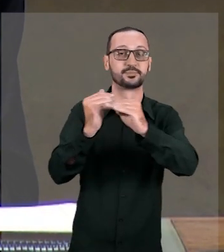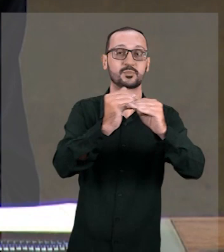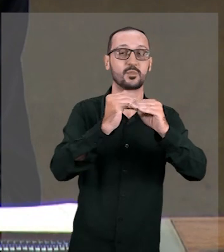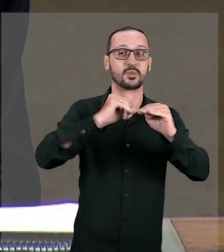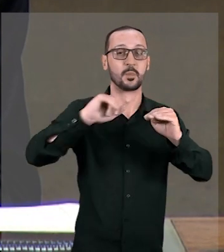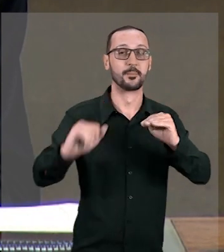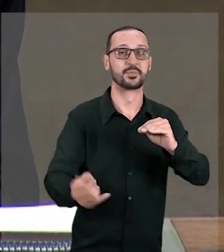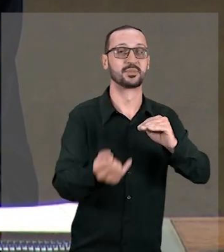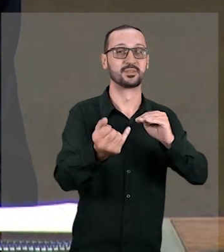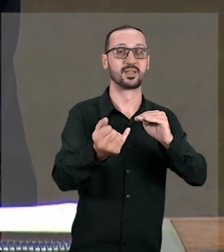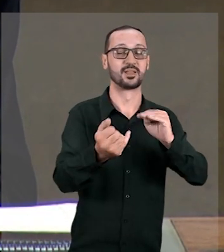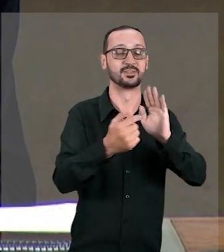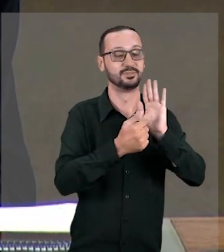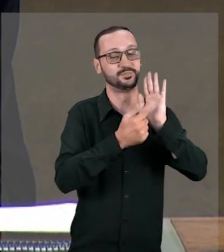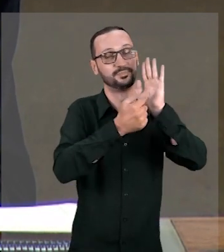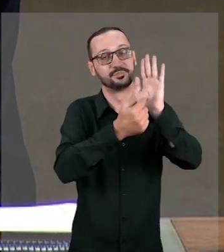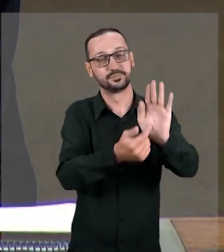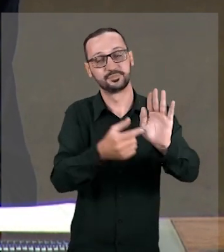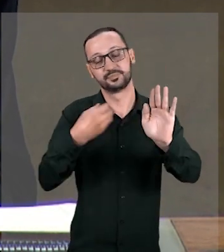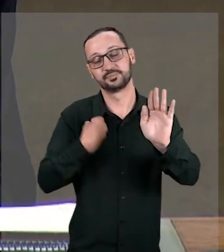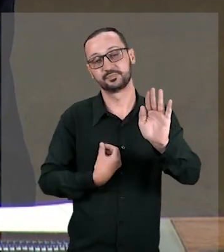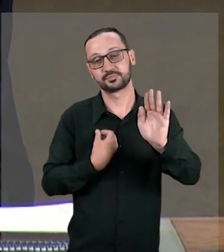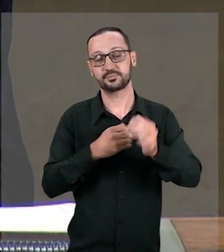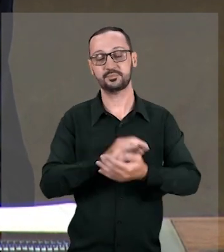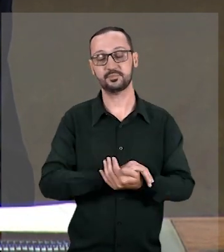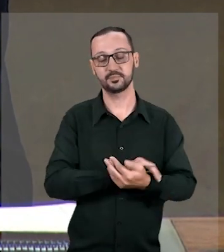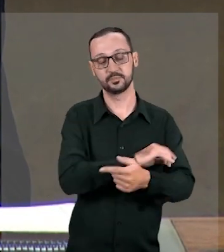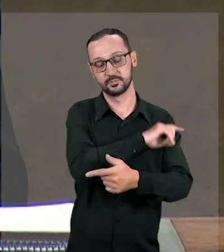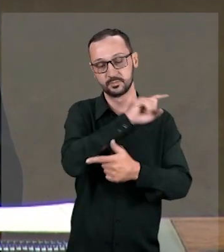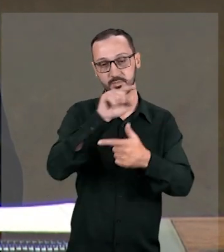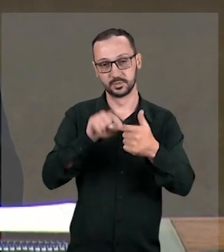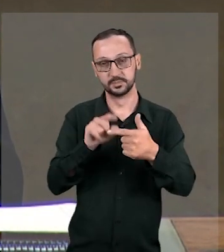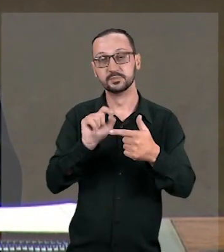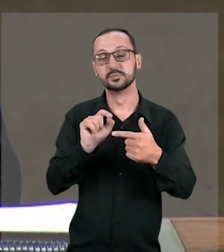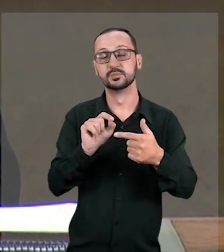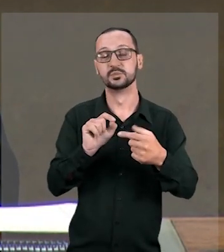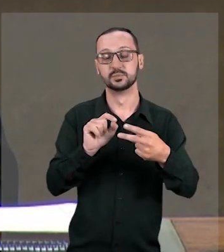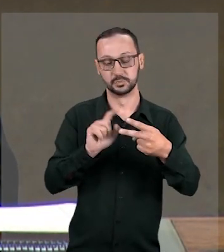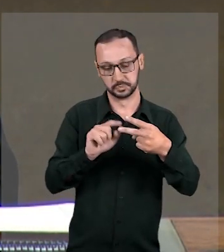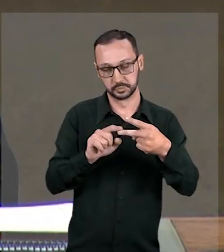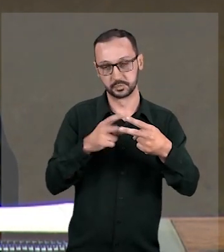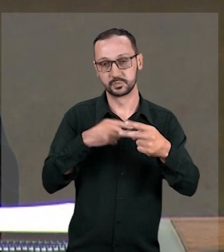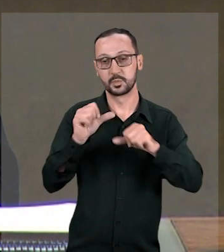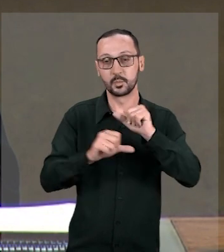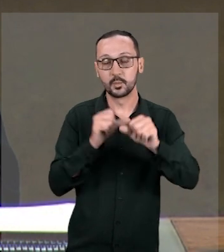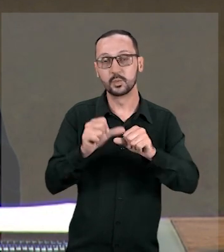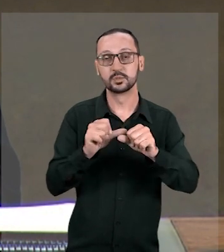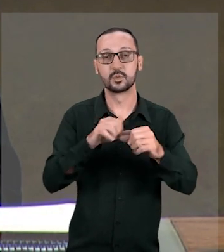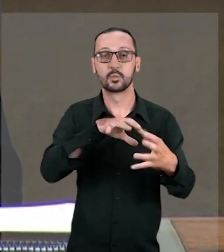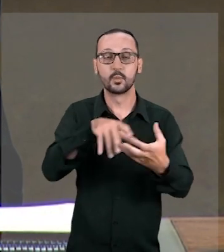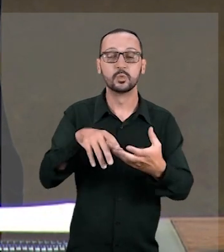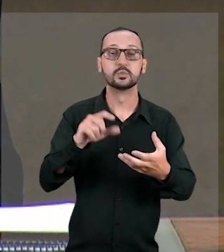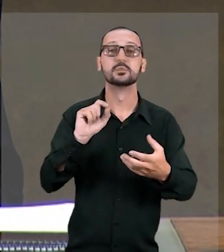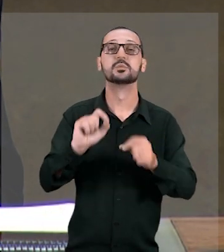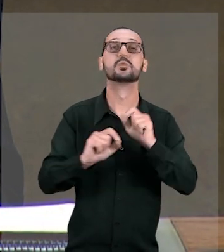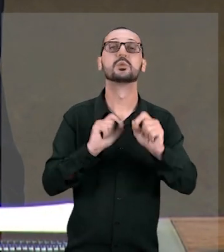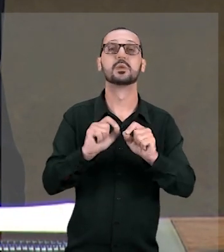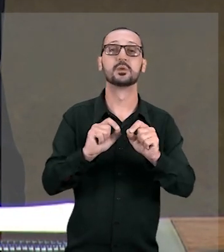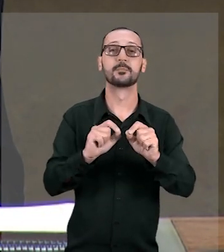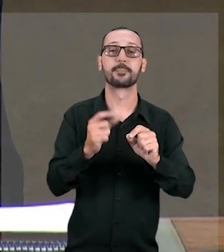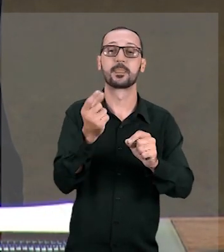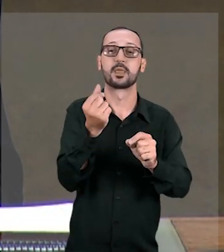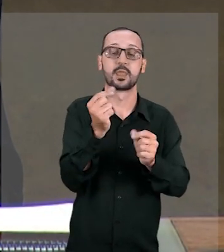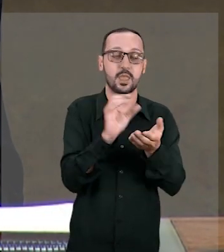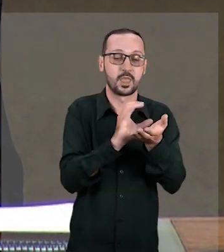nas oportunidades que a vida oferece. Em segundo lugar, você muda o mundo com distribuição